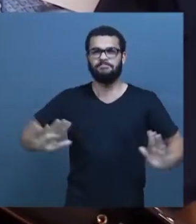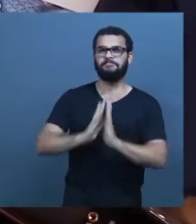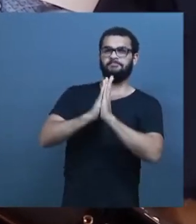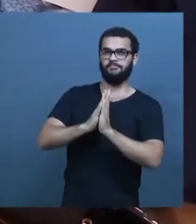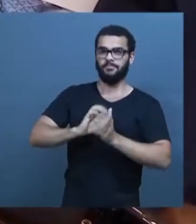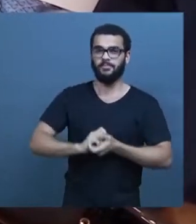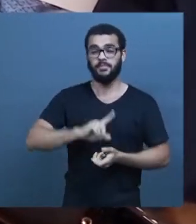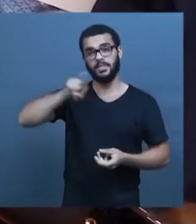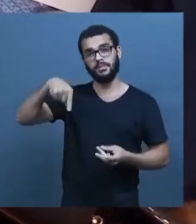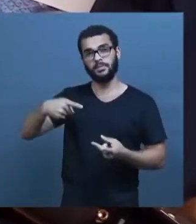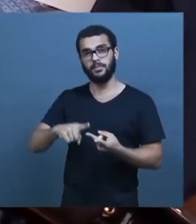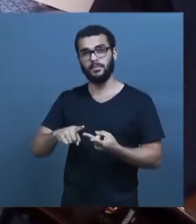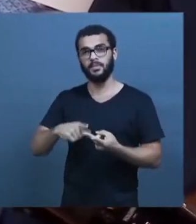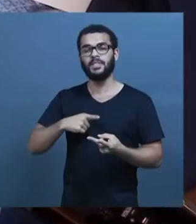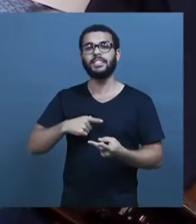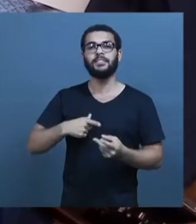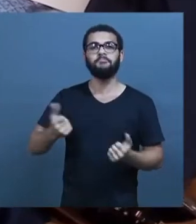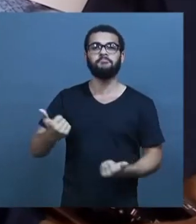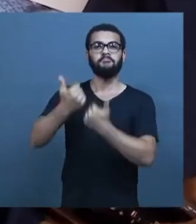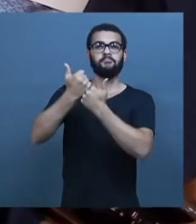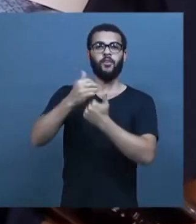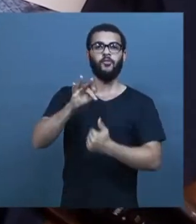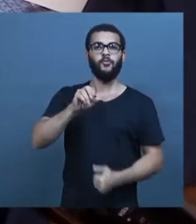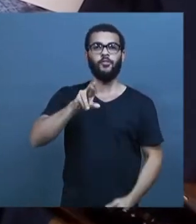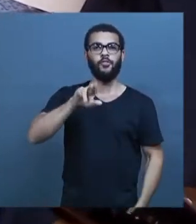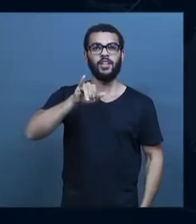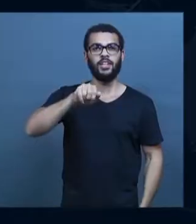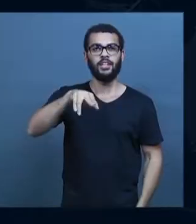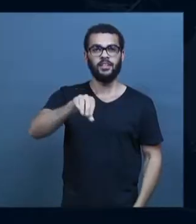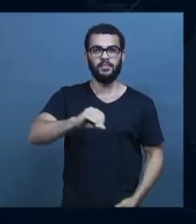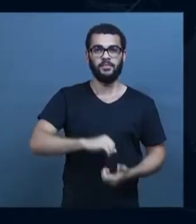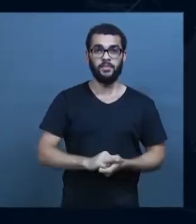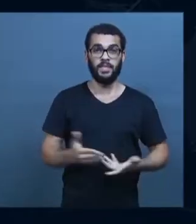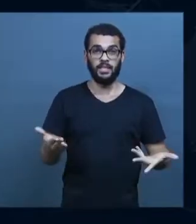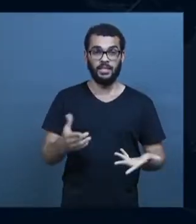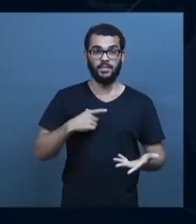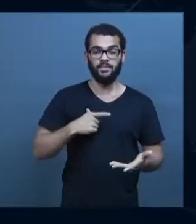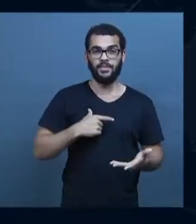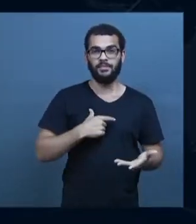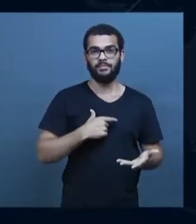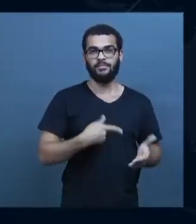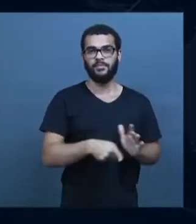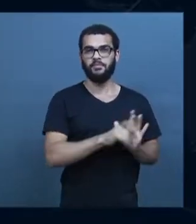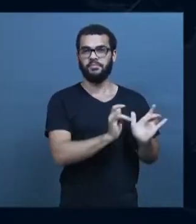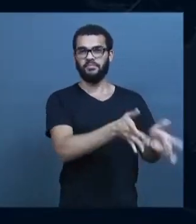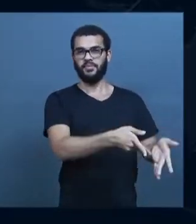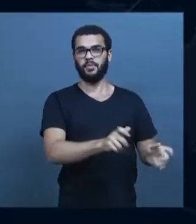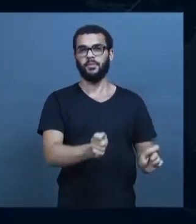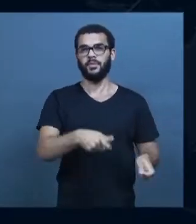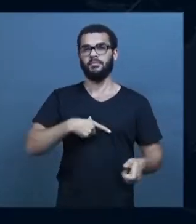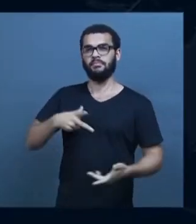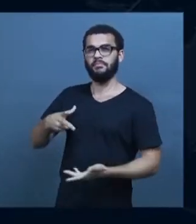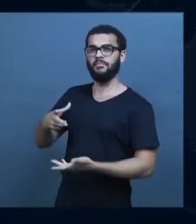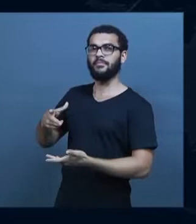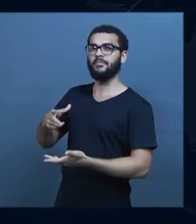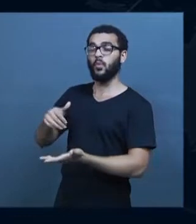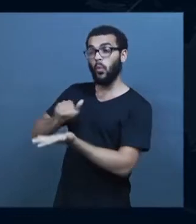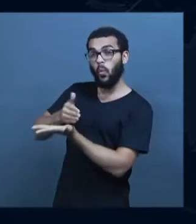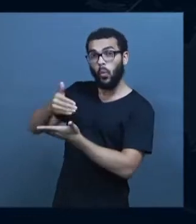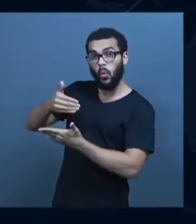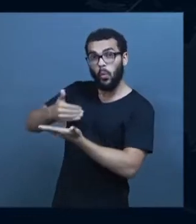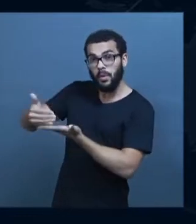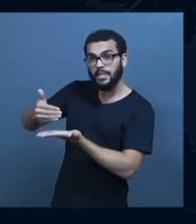Floriano Peixoto. Ele deixa o cargo para assumir a presidência dos Correios, após a demissão de Juarez Cunha. Para Bolsonaro, Cunha